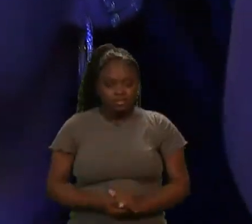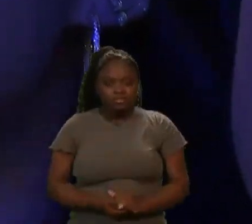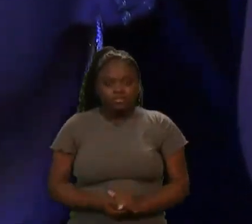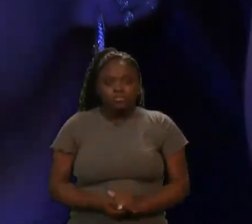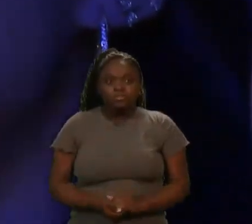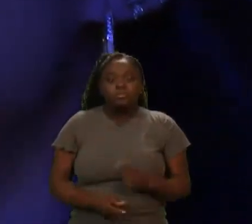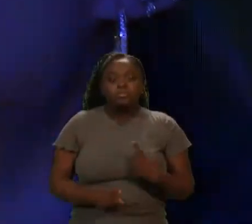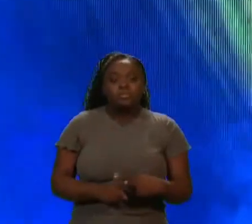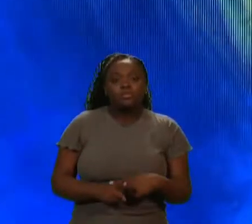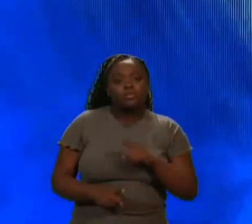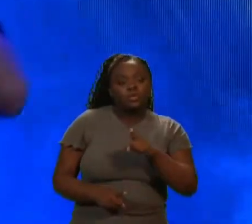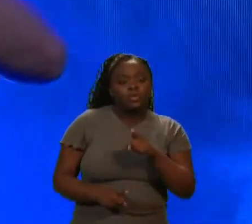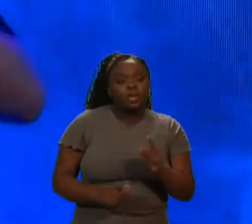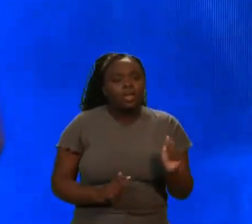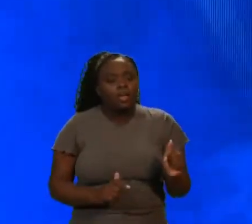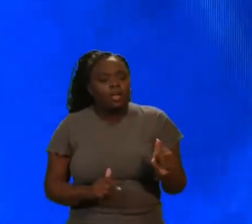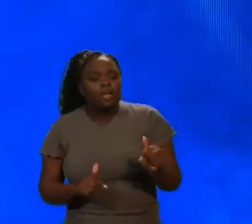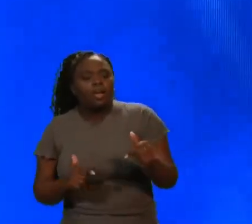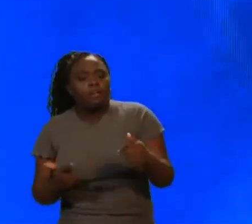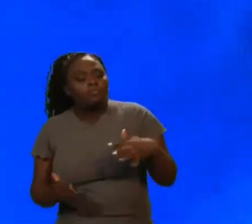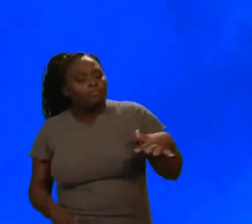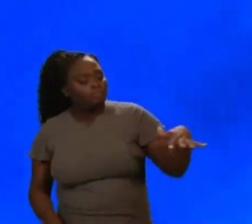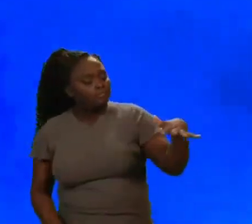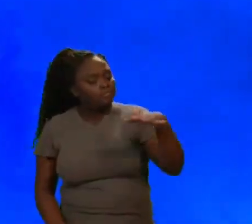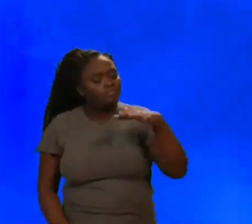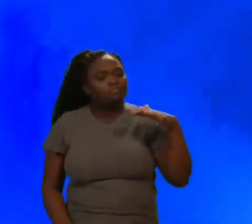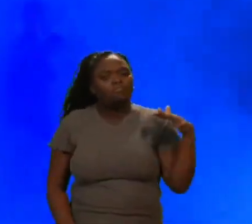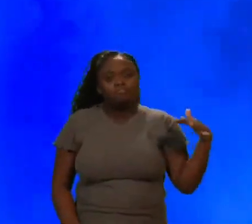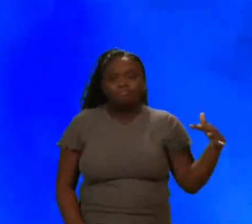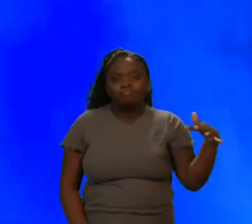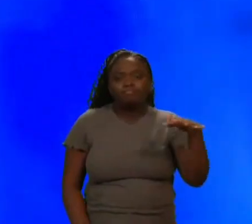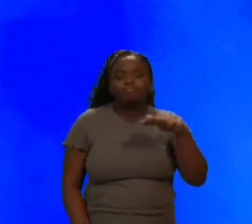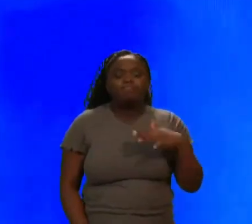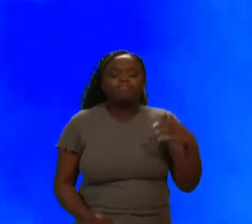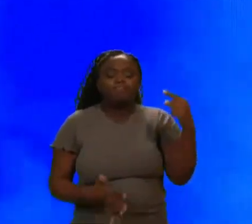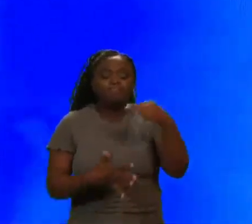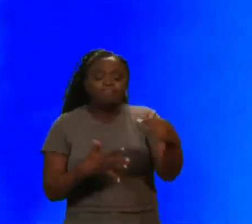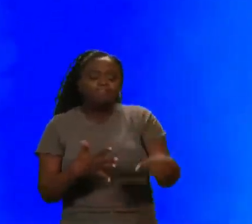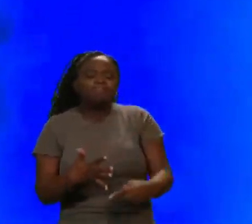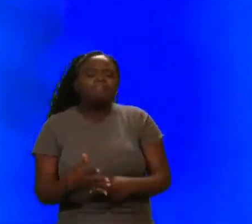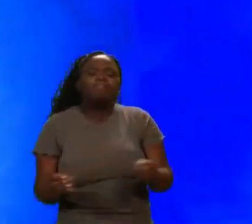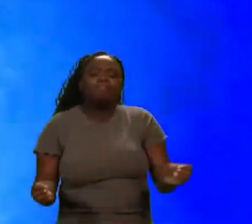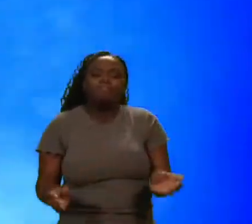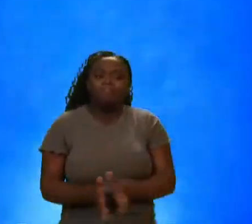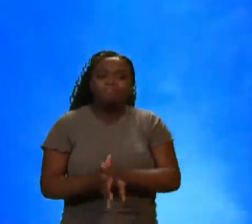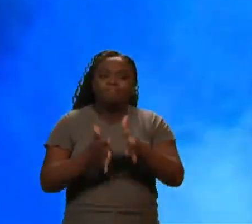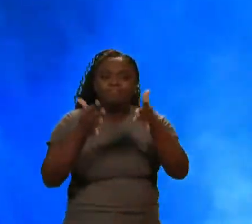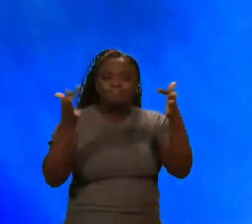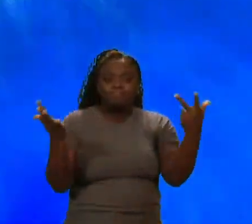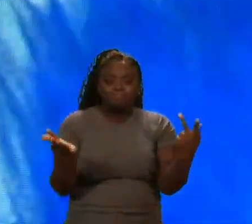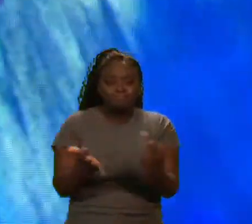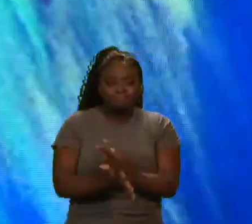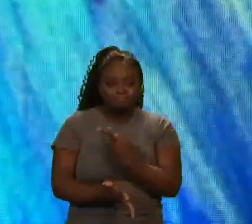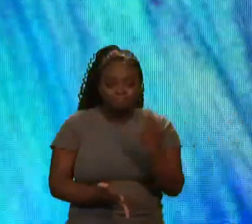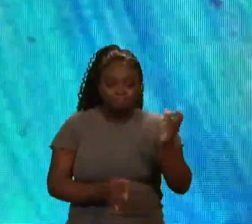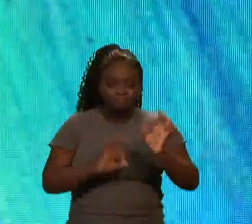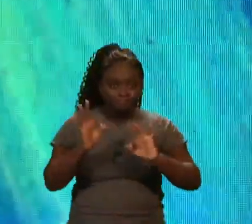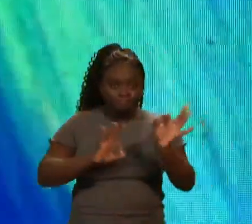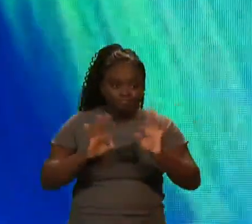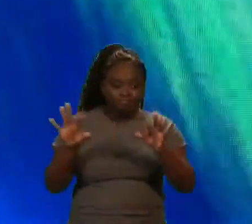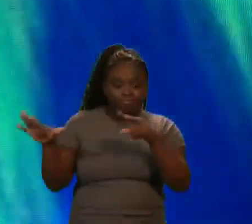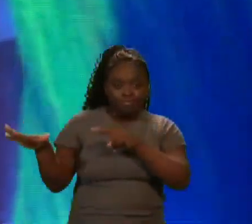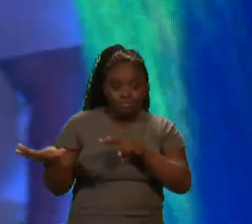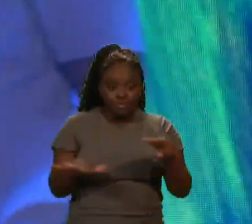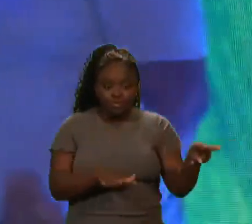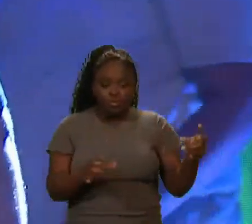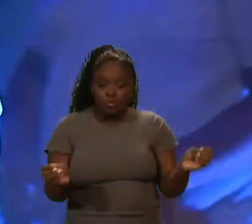porque enquanto você se move debaixo dessa atmosfera, coisas sobrenaturais estão acontecendo. Se prepare para uma semana de